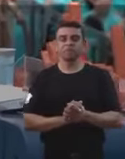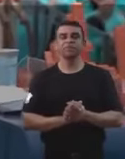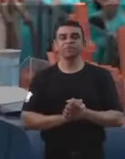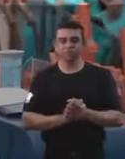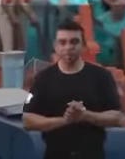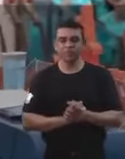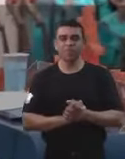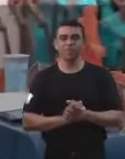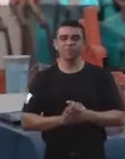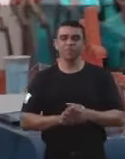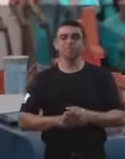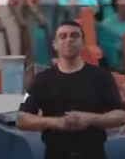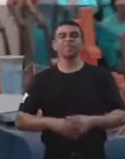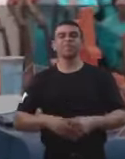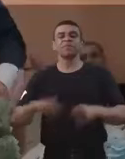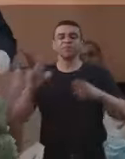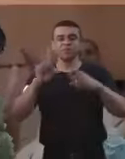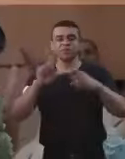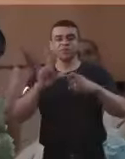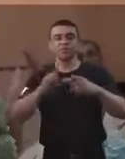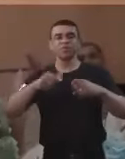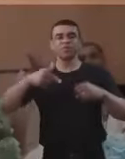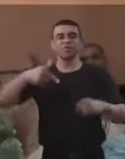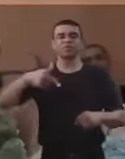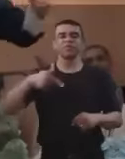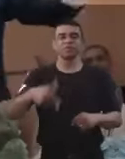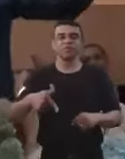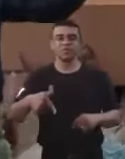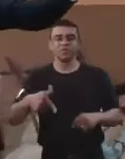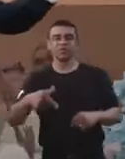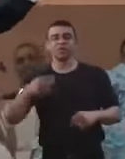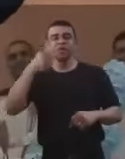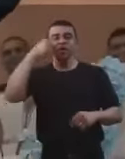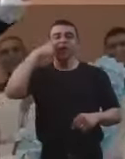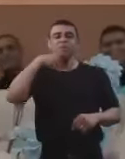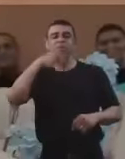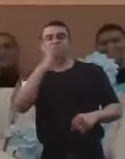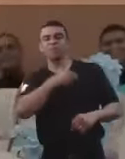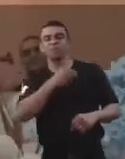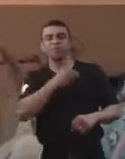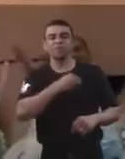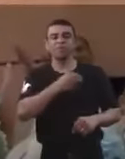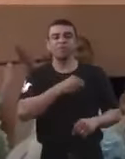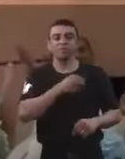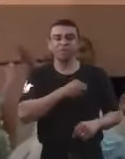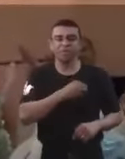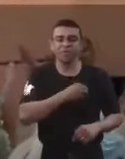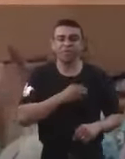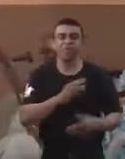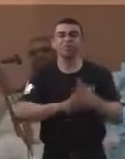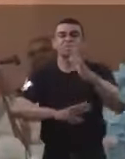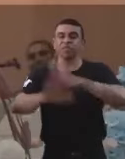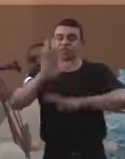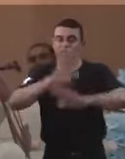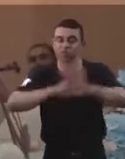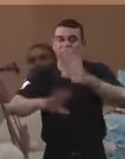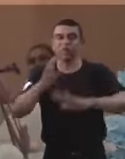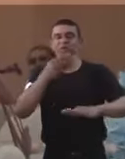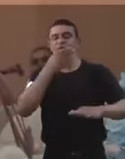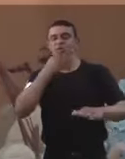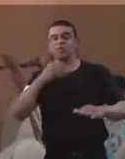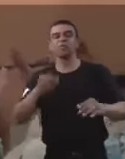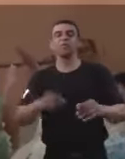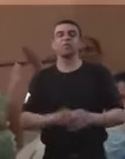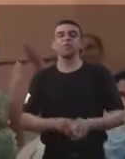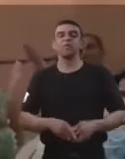os fariseus. Lucas 7, a mulher pecadora adora. Quem briga com Jesus? Os fariseus.